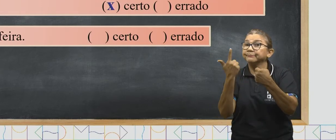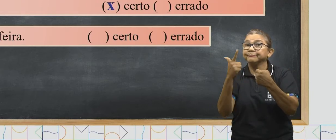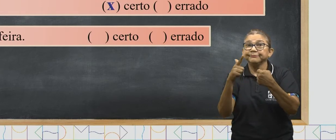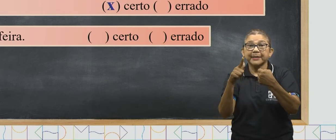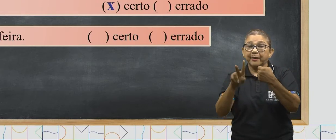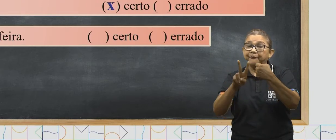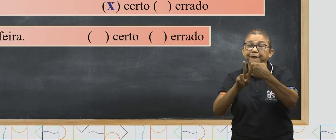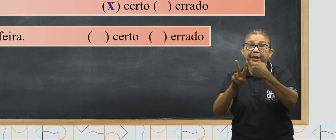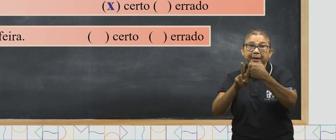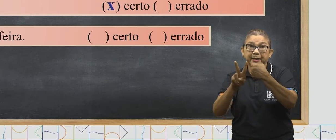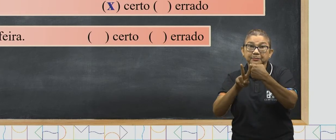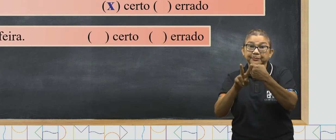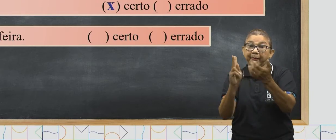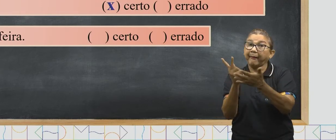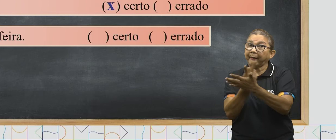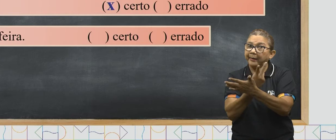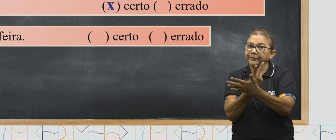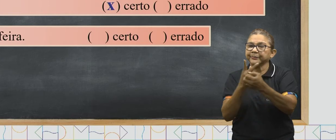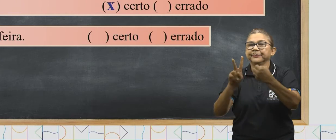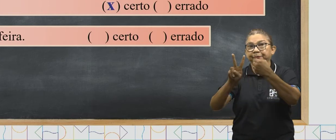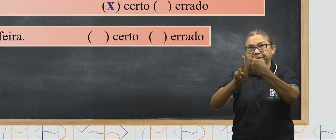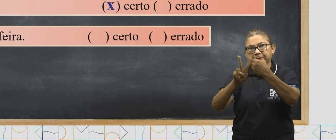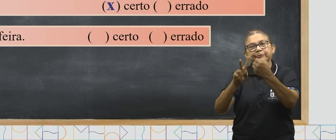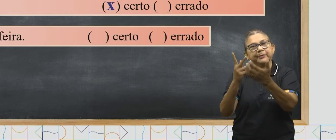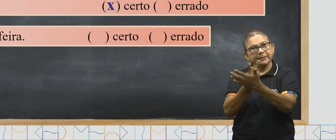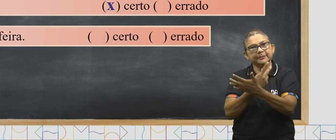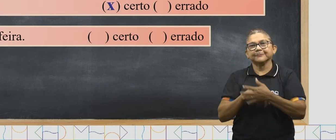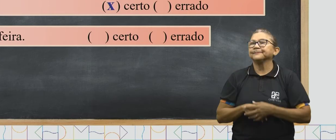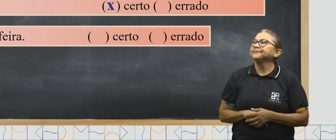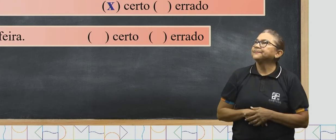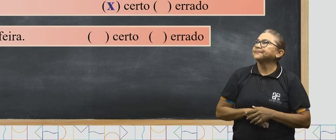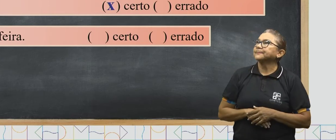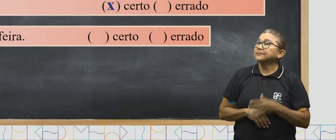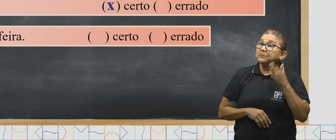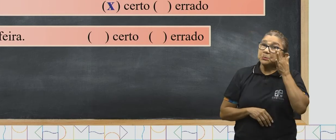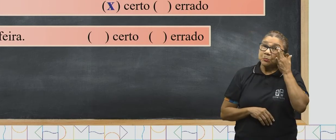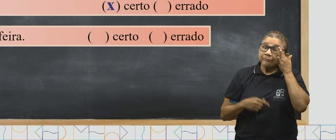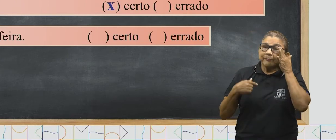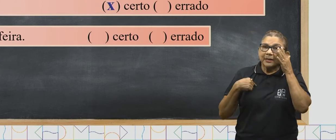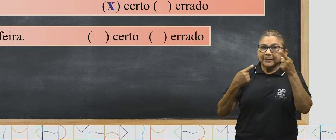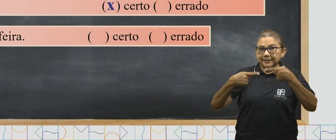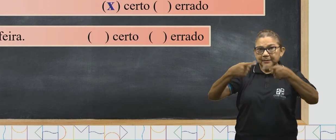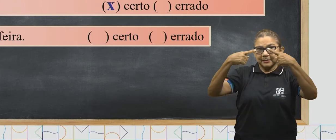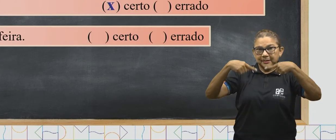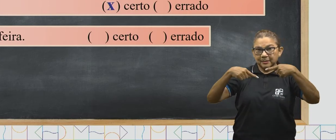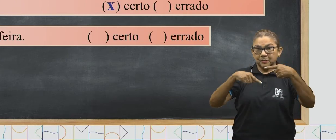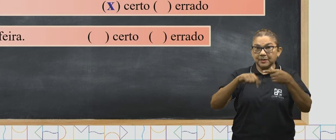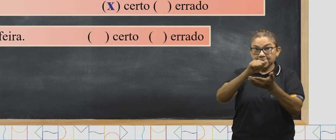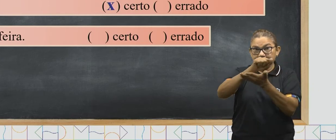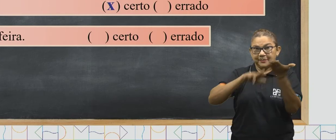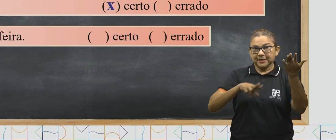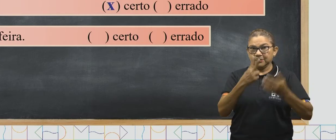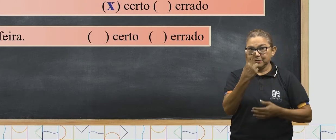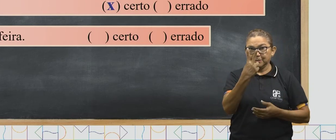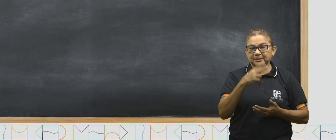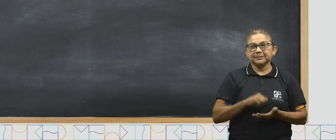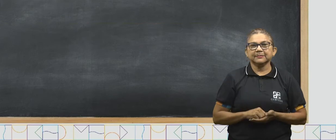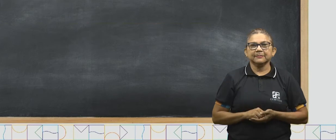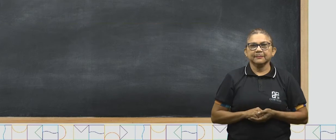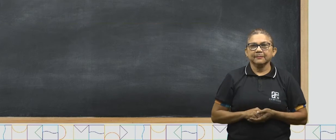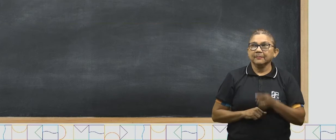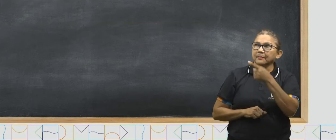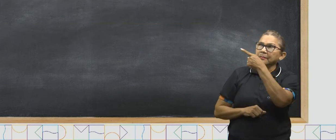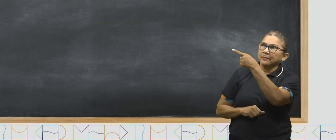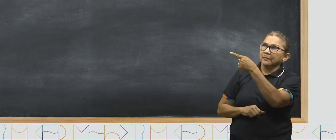frase. Por isso, a frase está errada. Passemos para a atividade número 2.